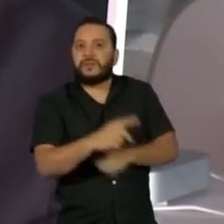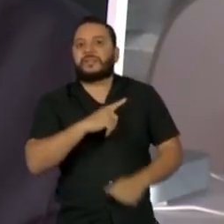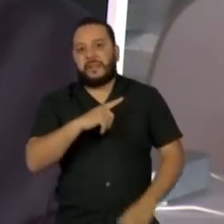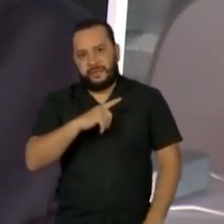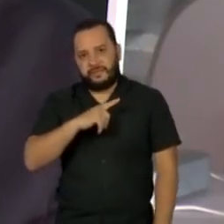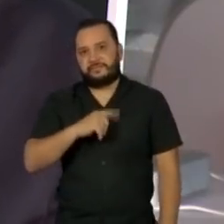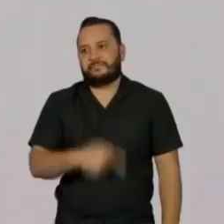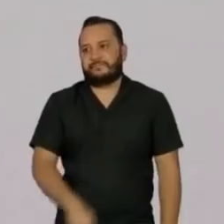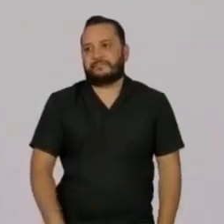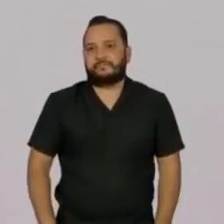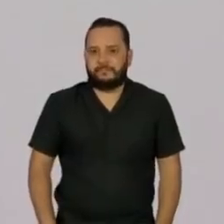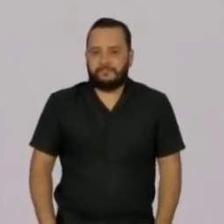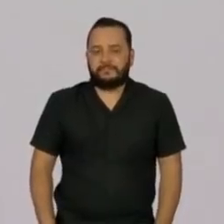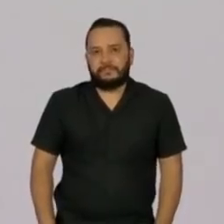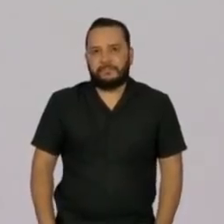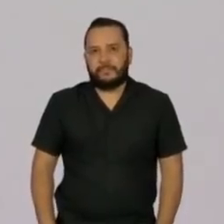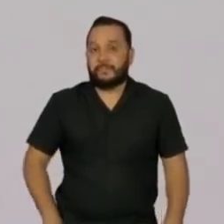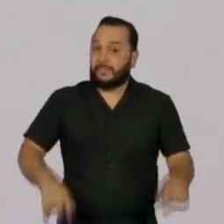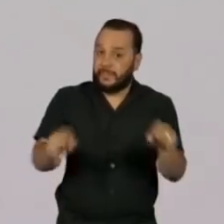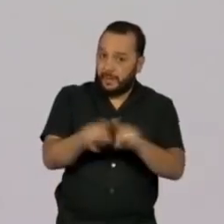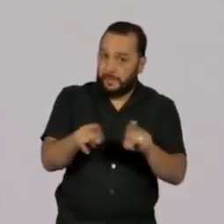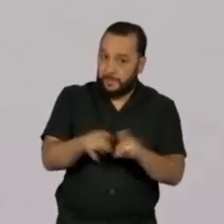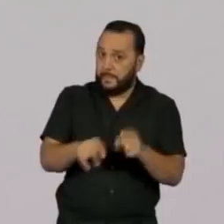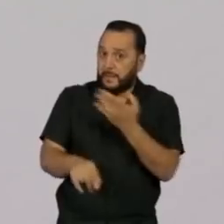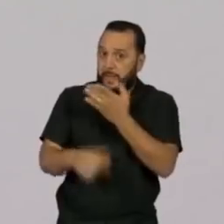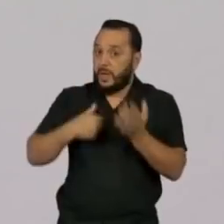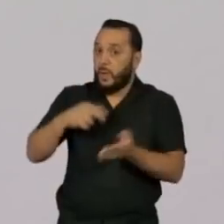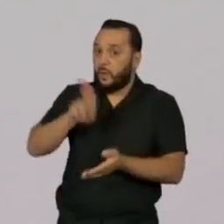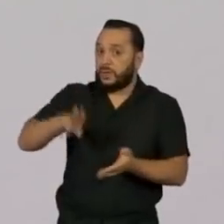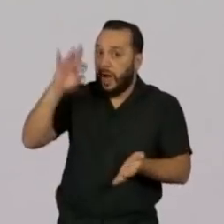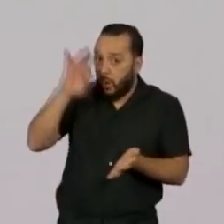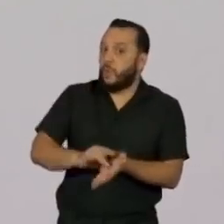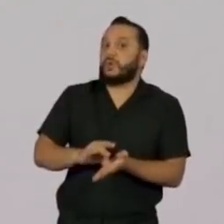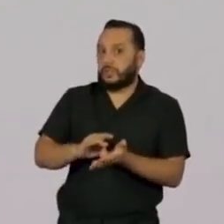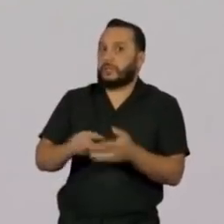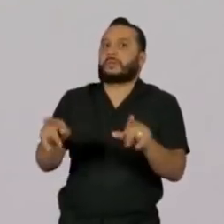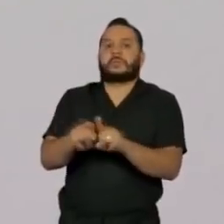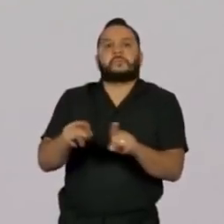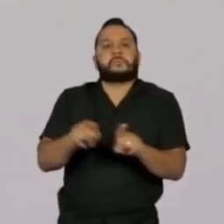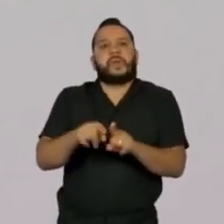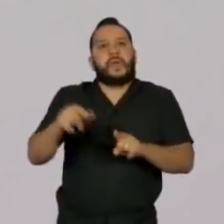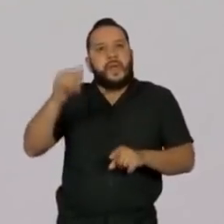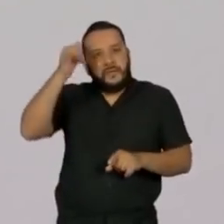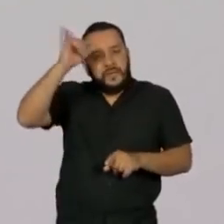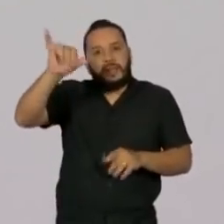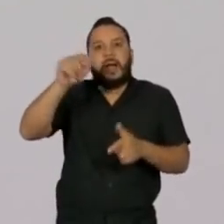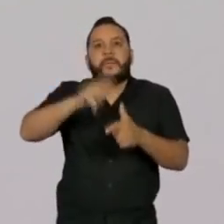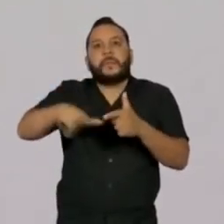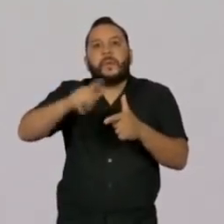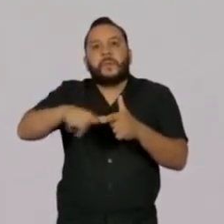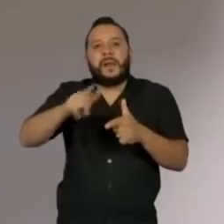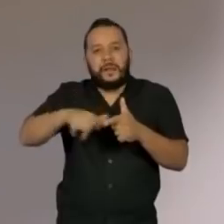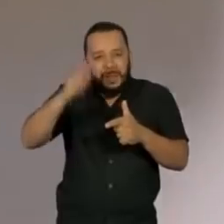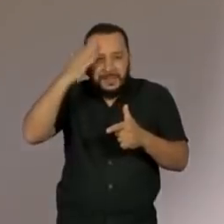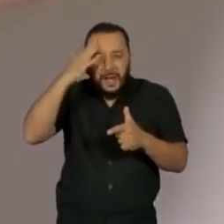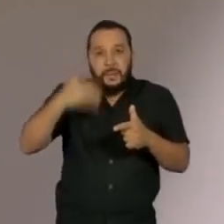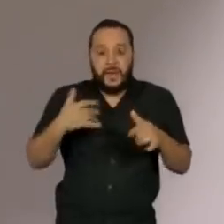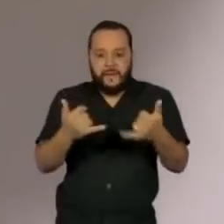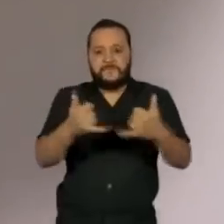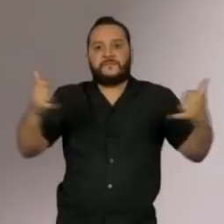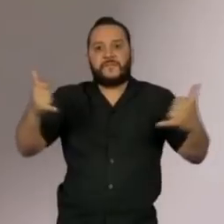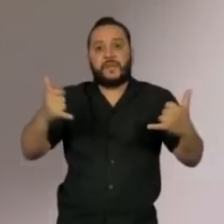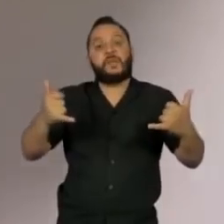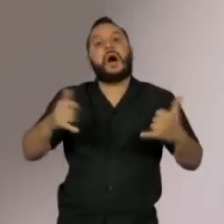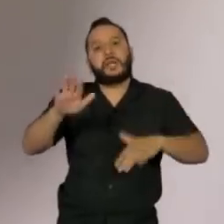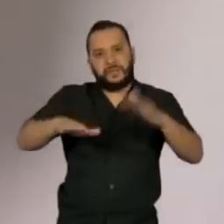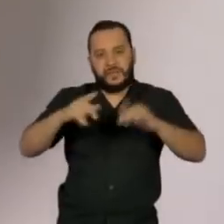energia da minha rede elétrica. Além de usar apenas produtos originais, é bom evitar que possíveis problemas na rede elétrica danifiquem